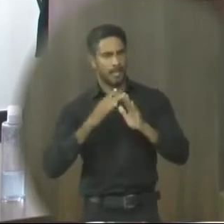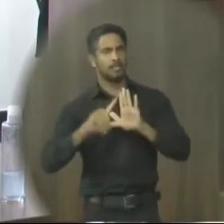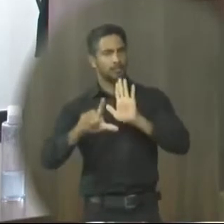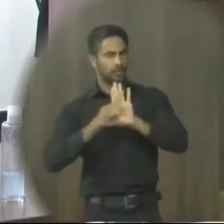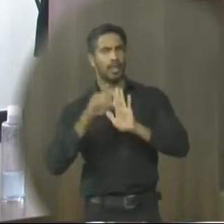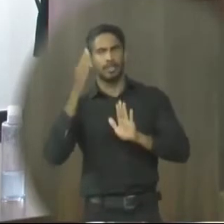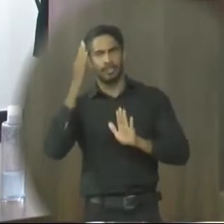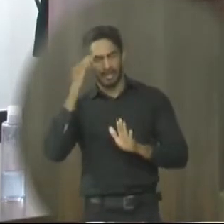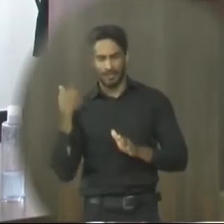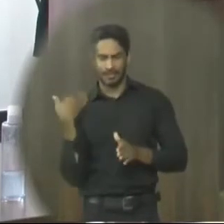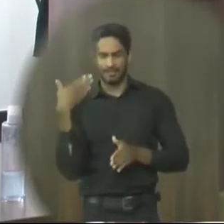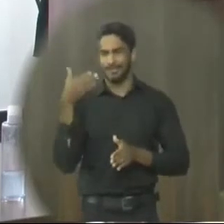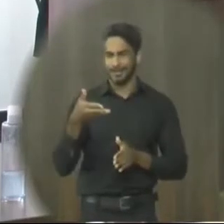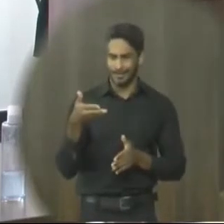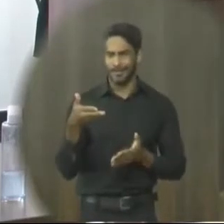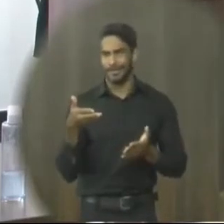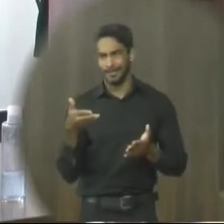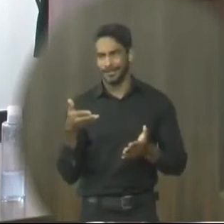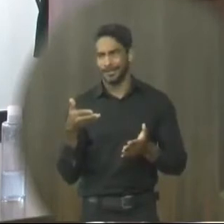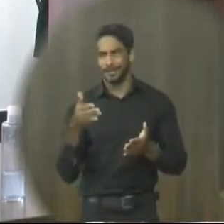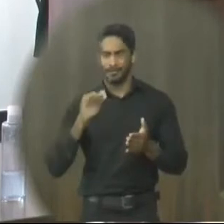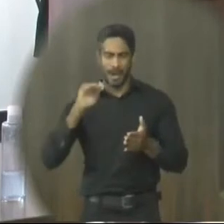para